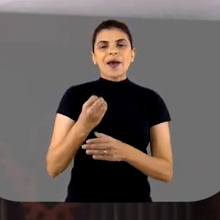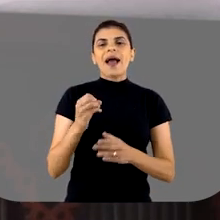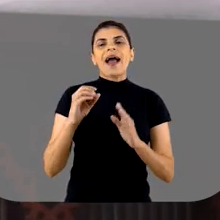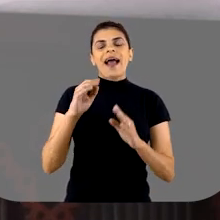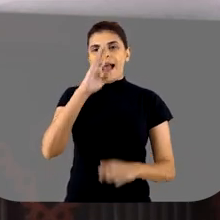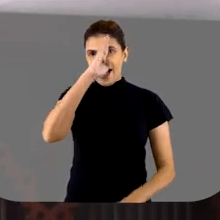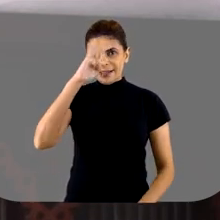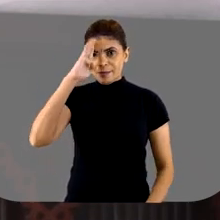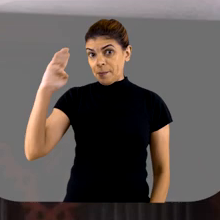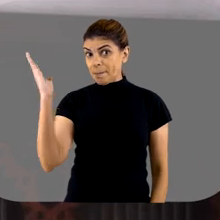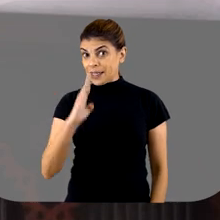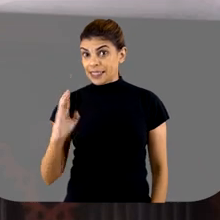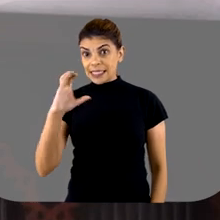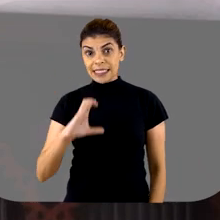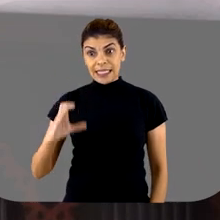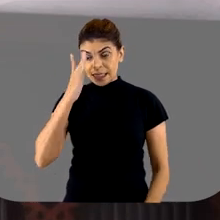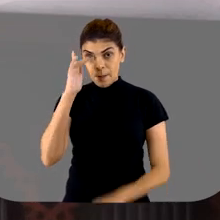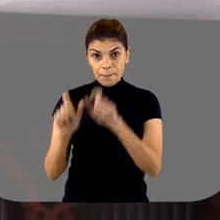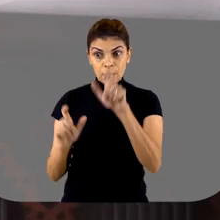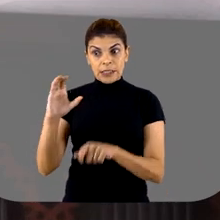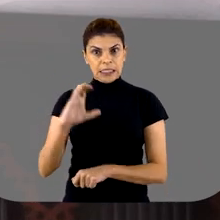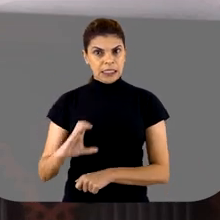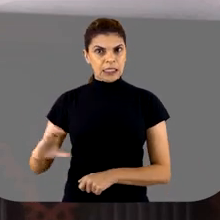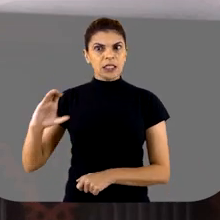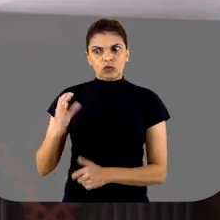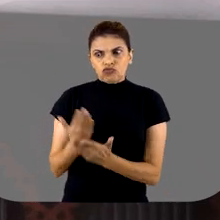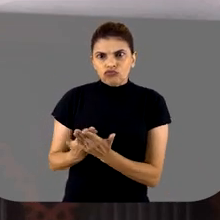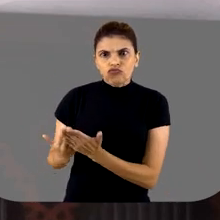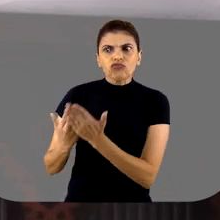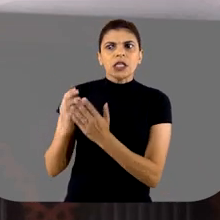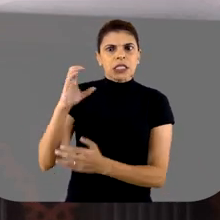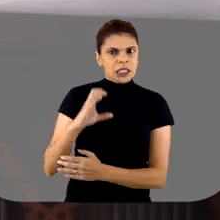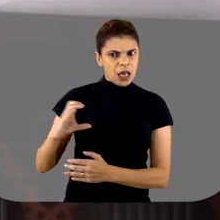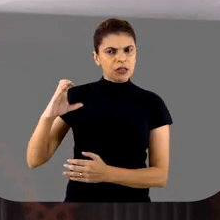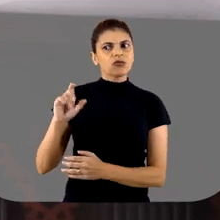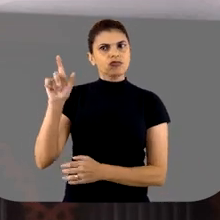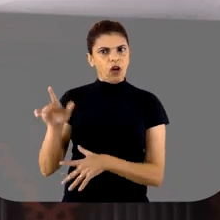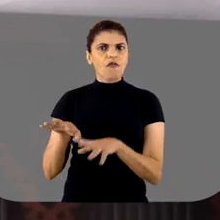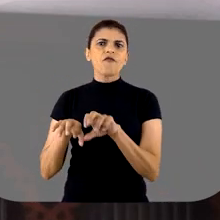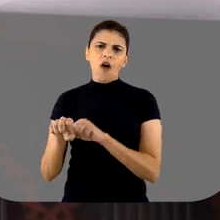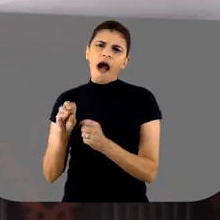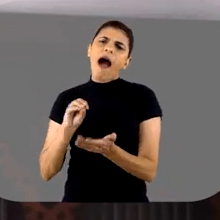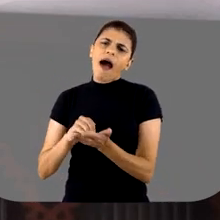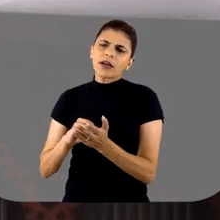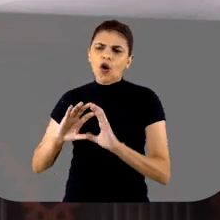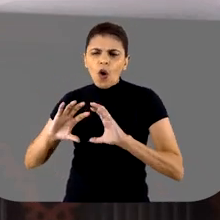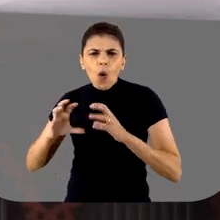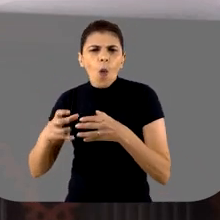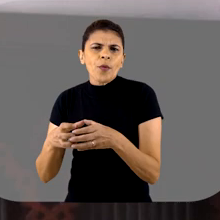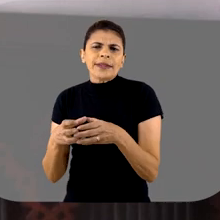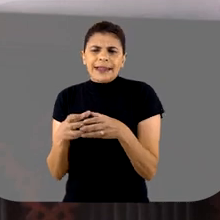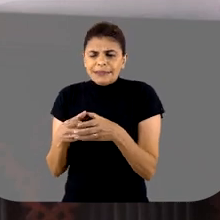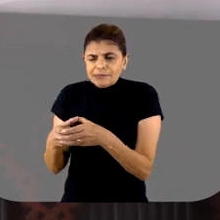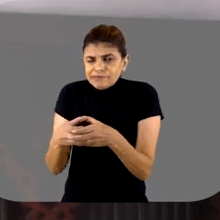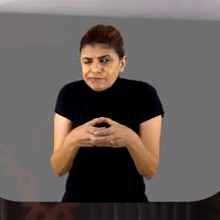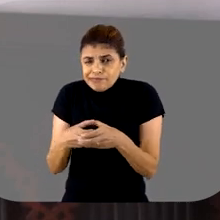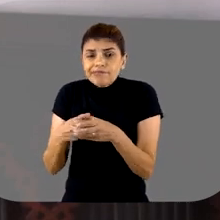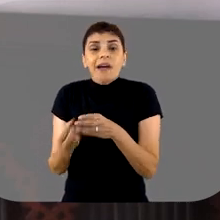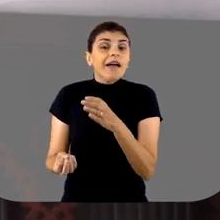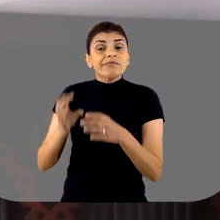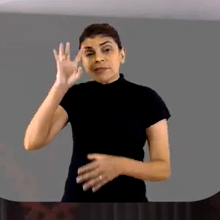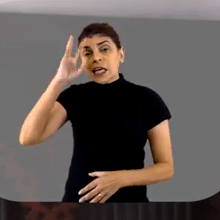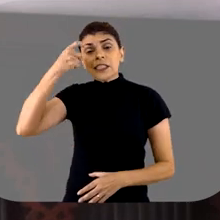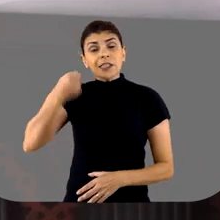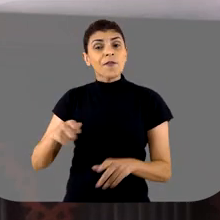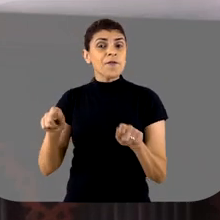de Ciência, em que os cientistas, os então cientistas, né, que ainda era uma comunidade científica bem embrionária, decidiram fazer